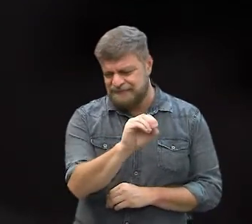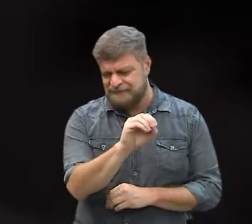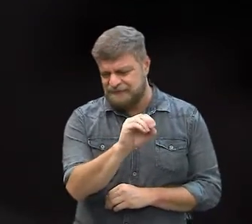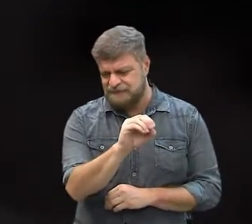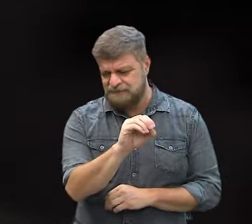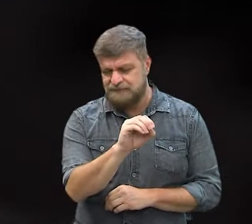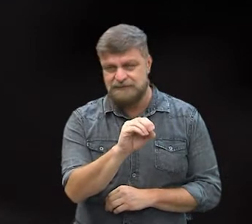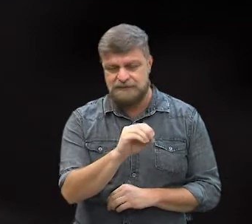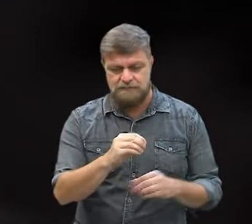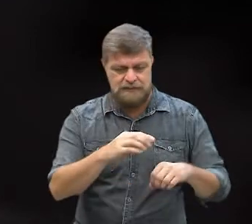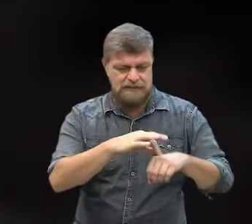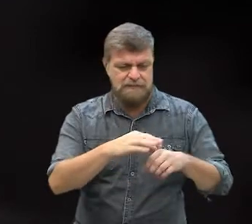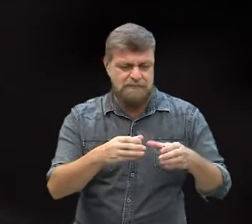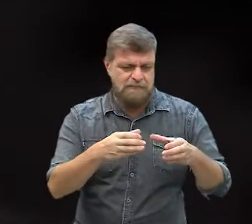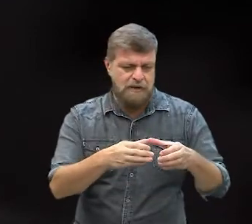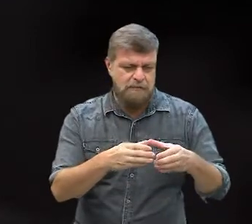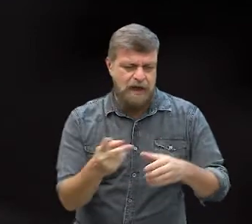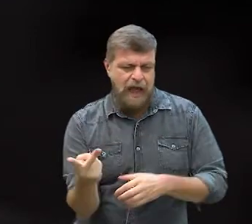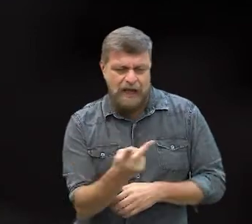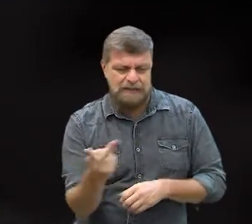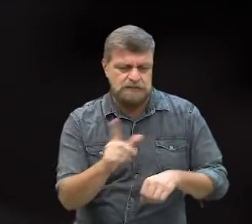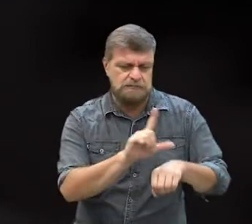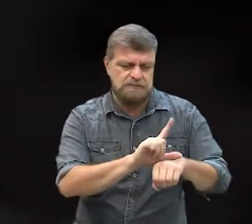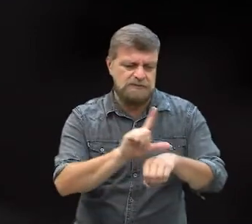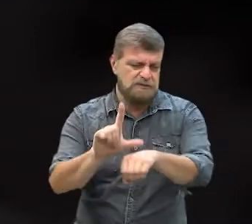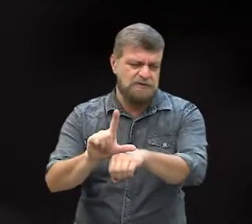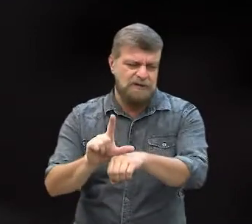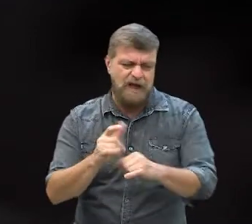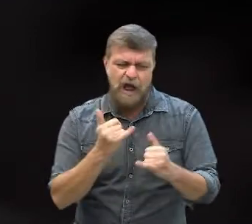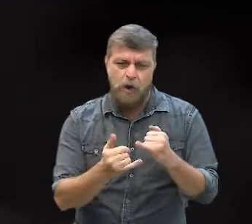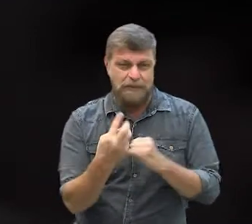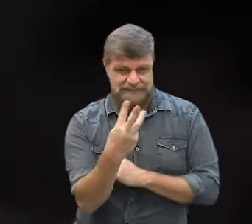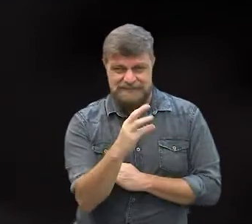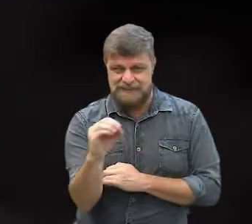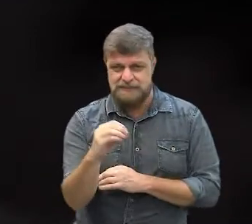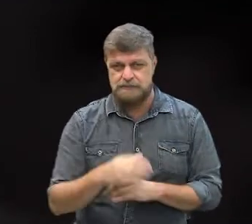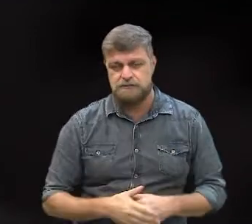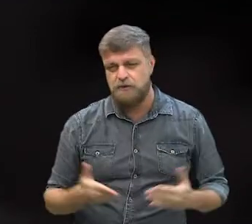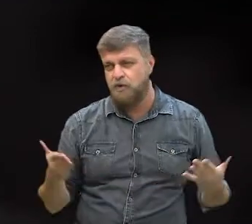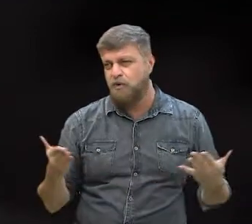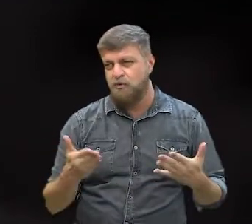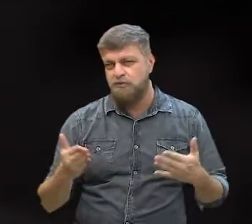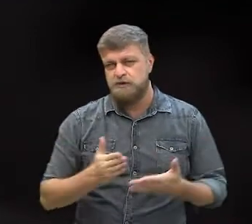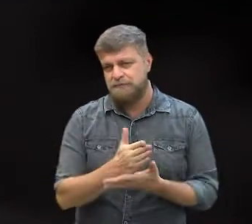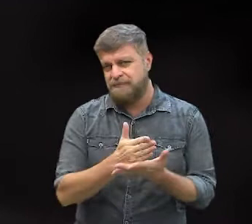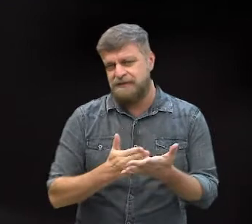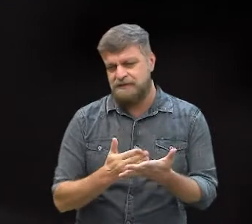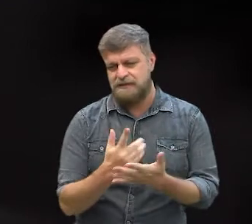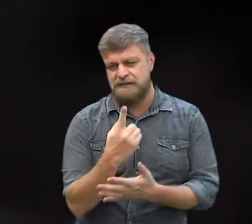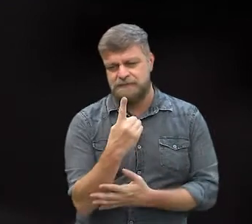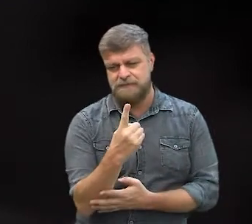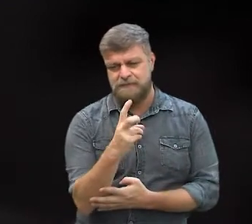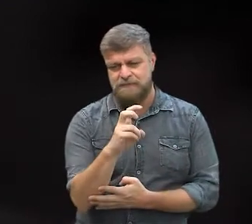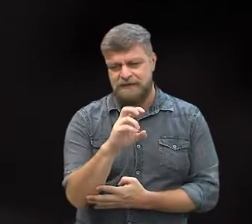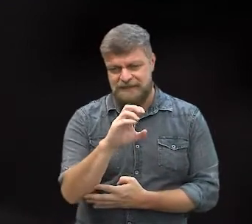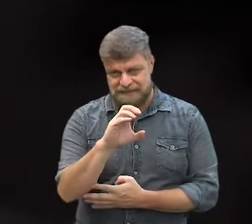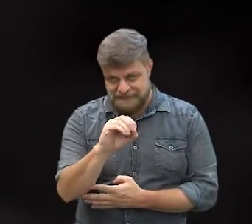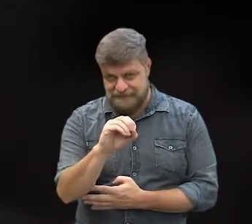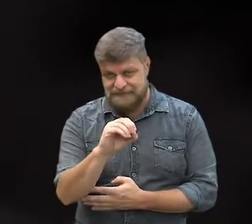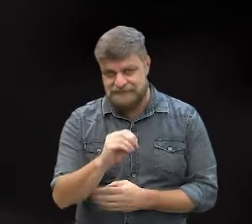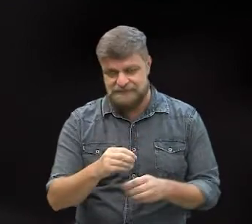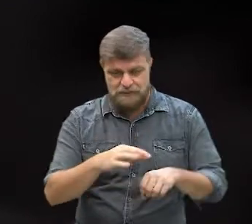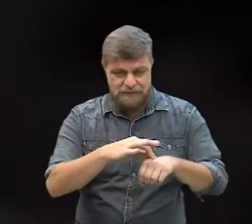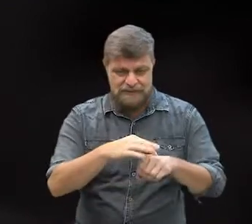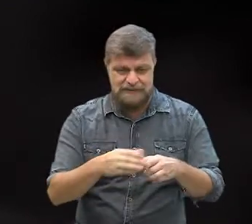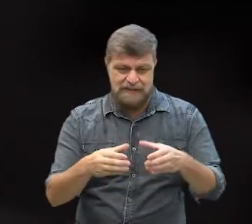nas duas lojas, assim. E agora? De quase 300. Hoje a gente vende uns 150. Mas... Nas duas lojas